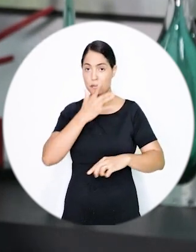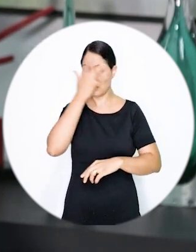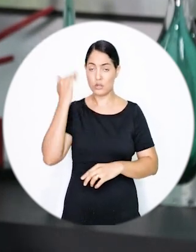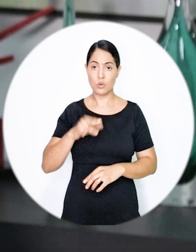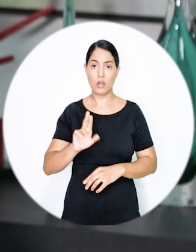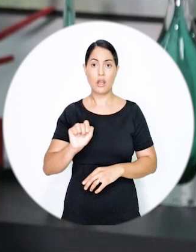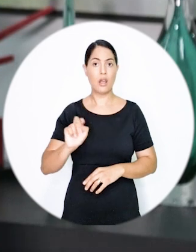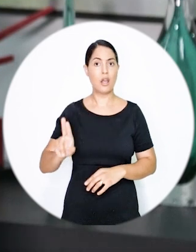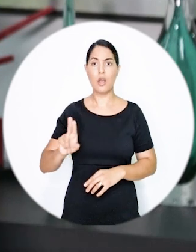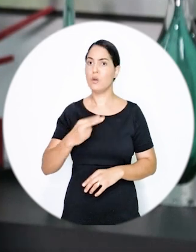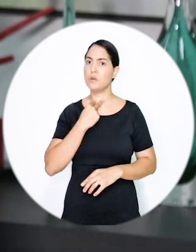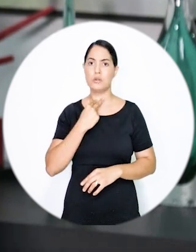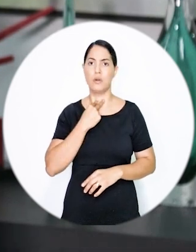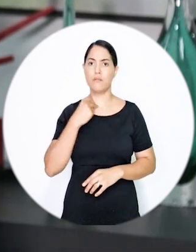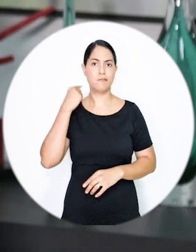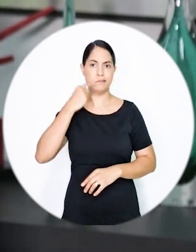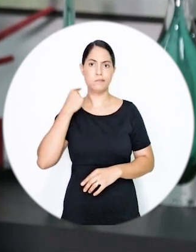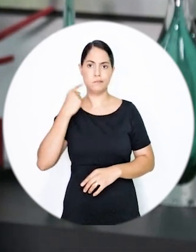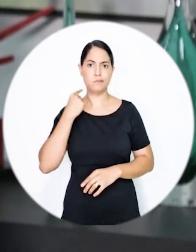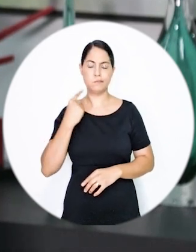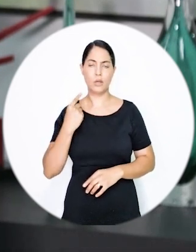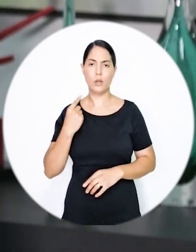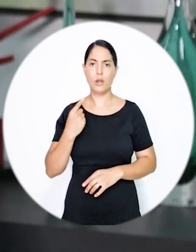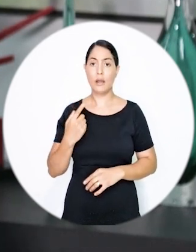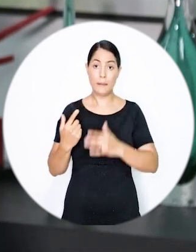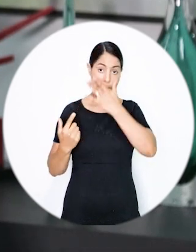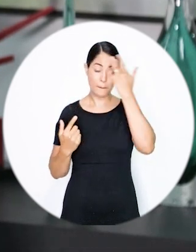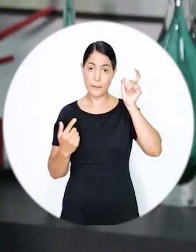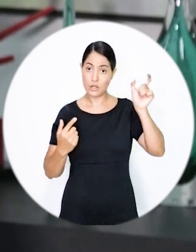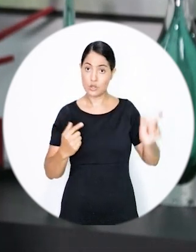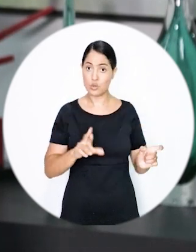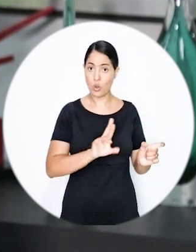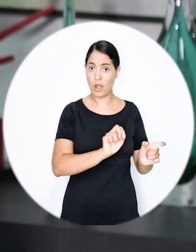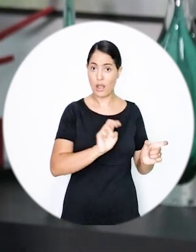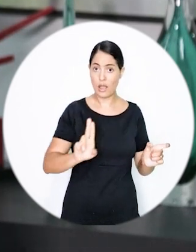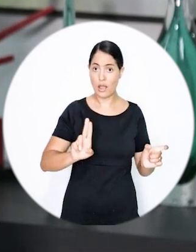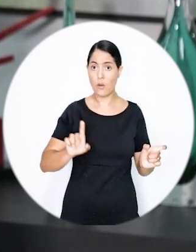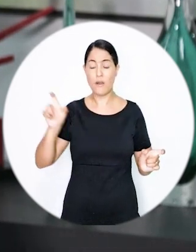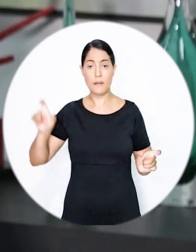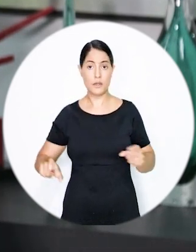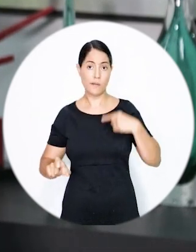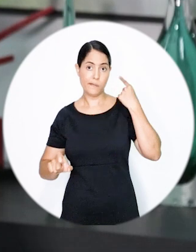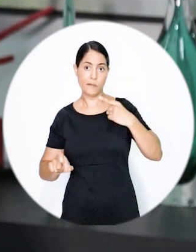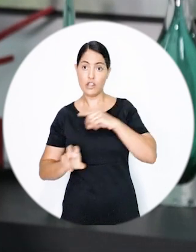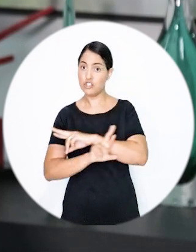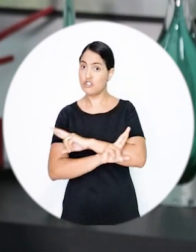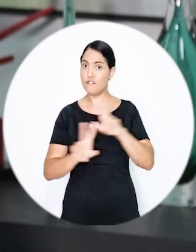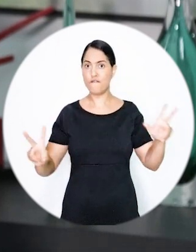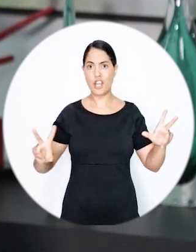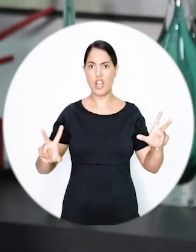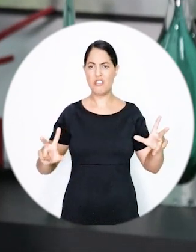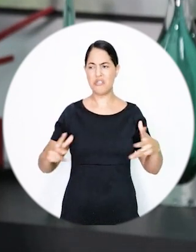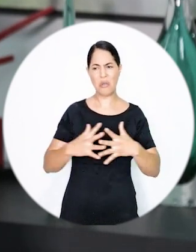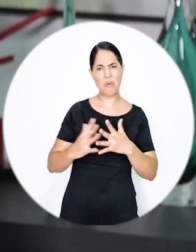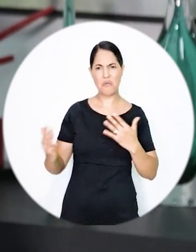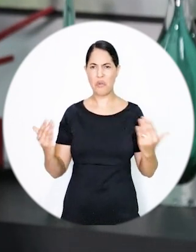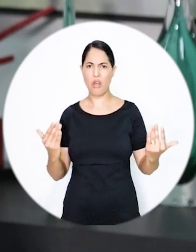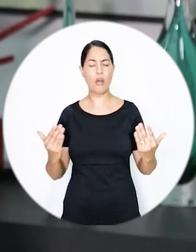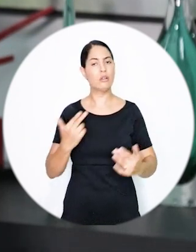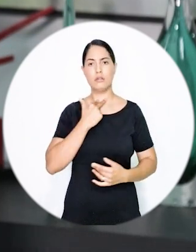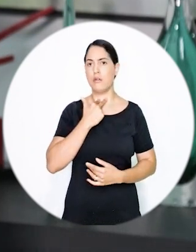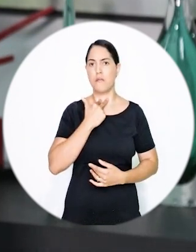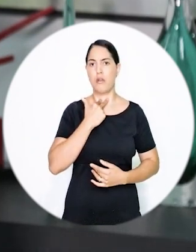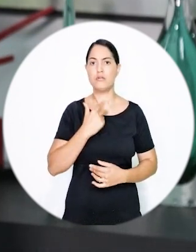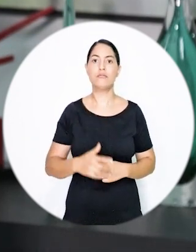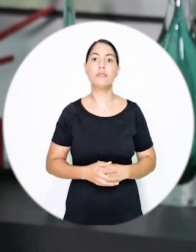limite à comunicação entre investigados ou réus, o mesmo não pode se aplicar a advogados. Não se pode confundir os advogados